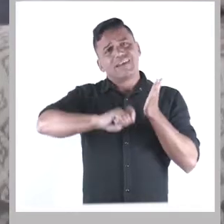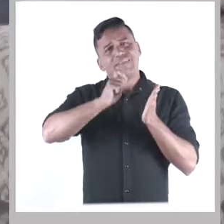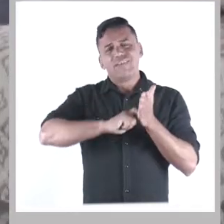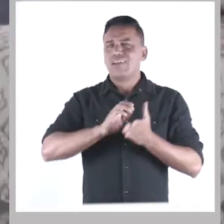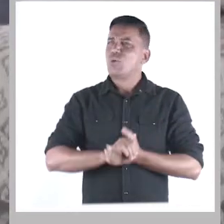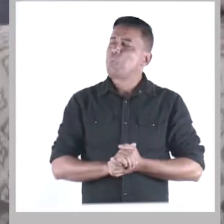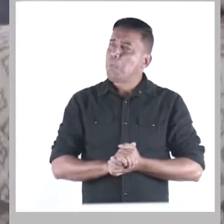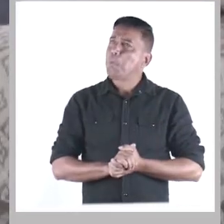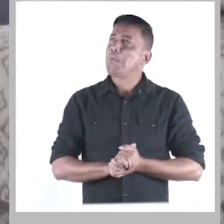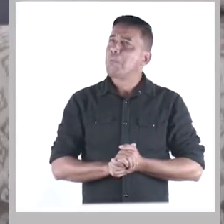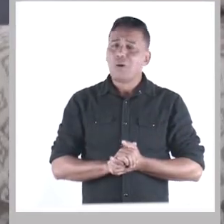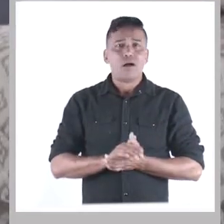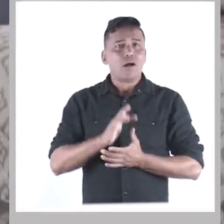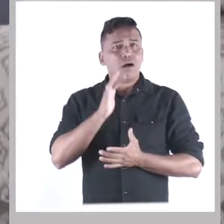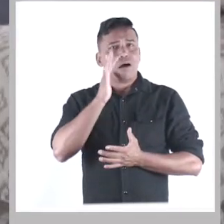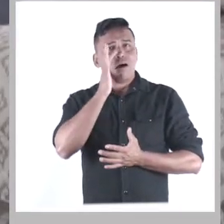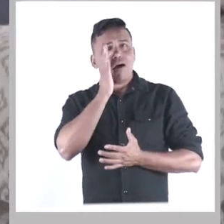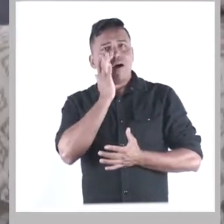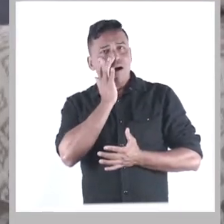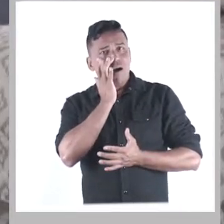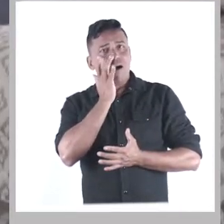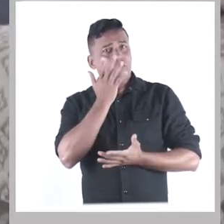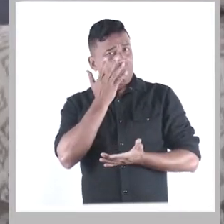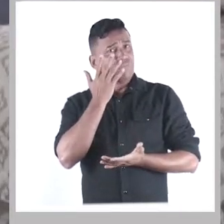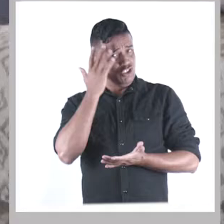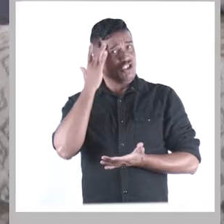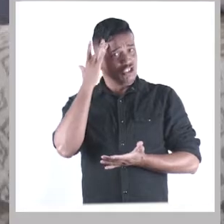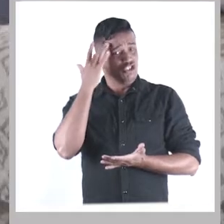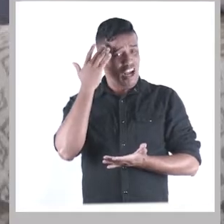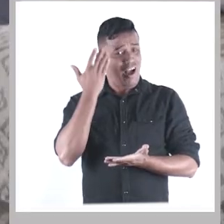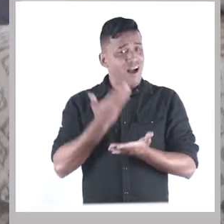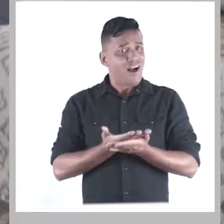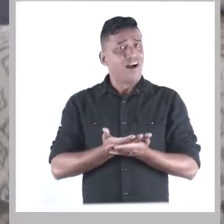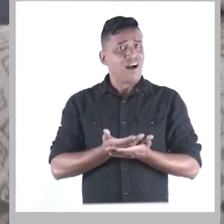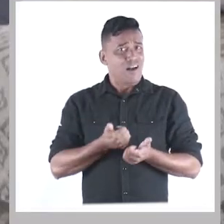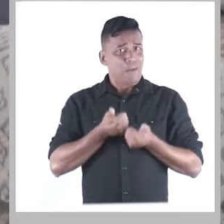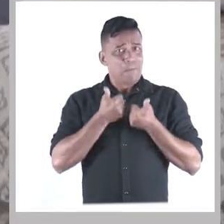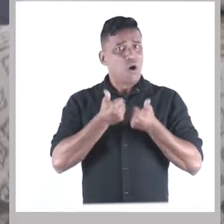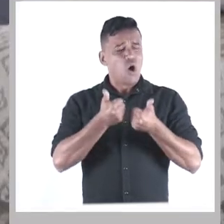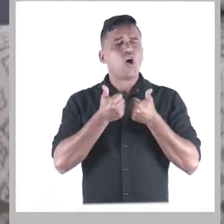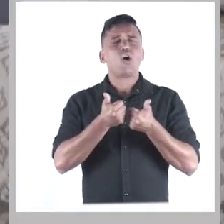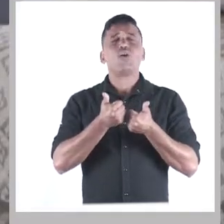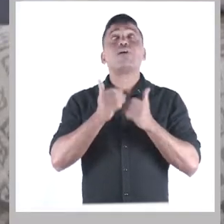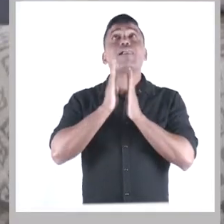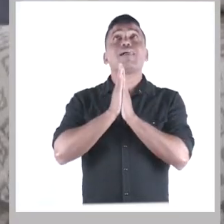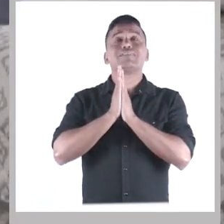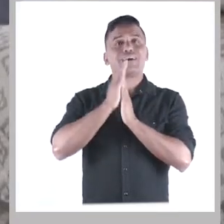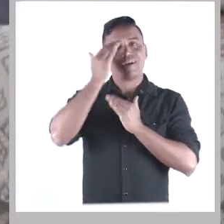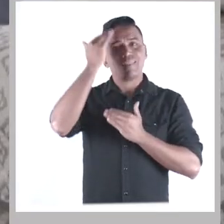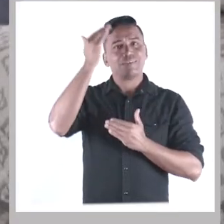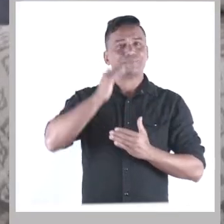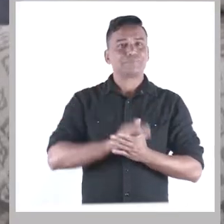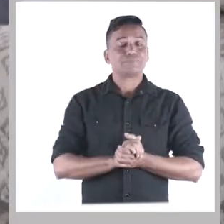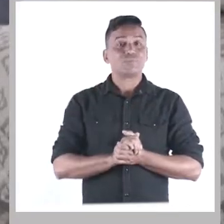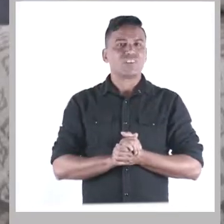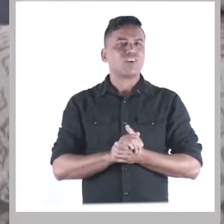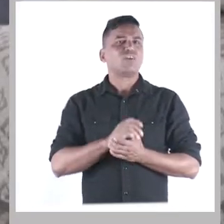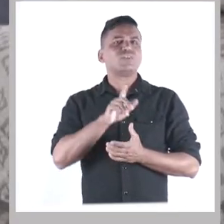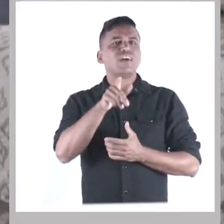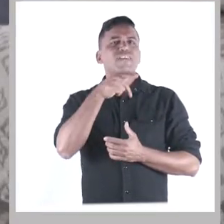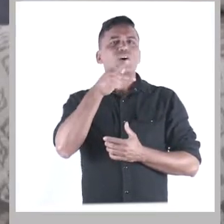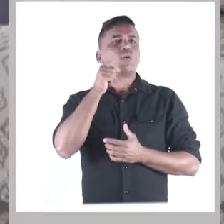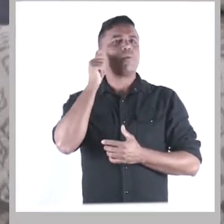escrever. Eu falo, gente, já valeu a pena. Com certeza, né? Você está falando da